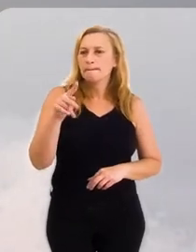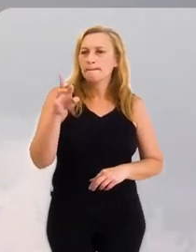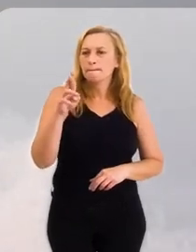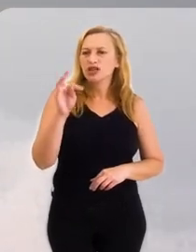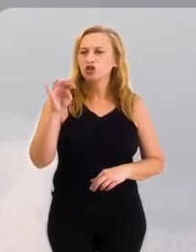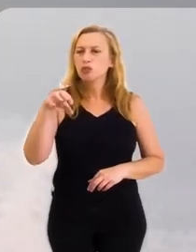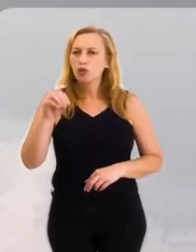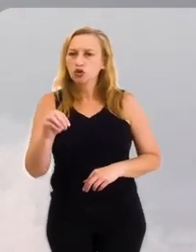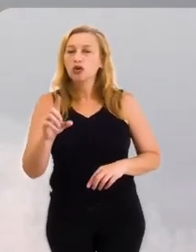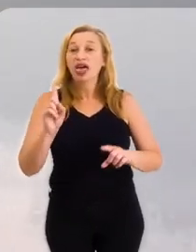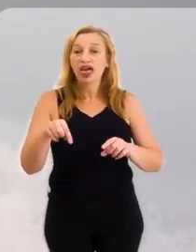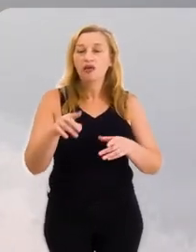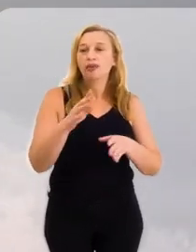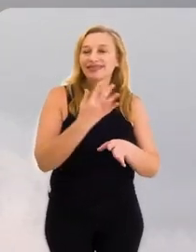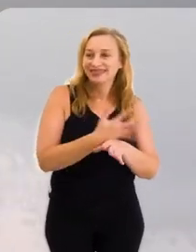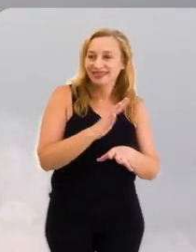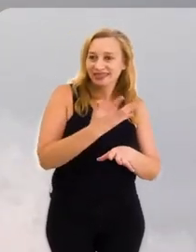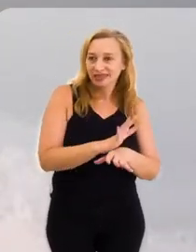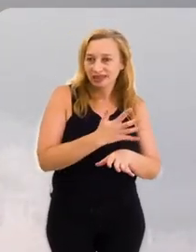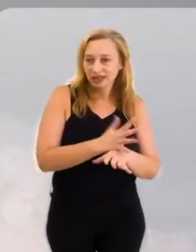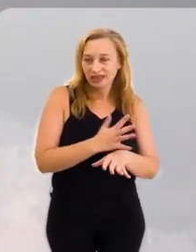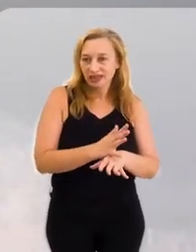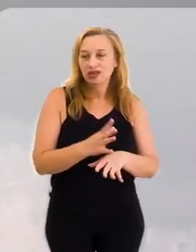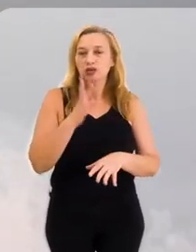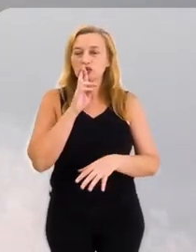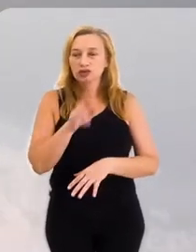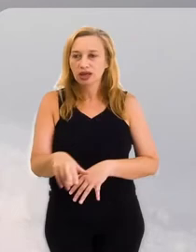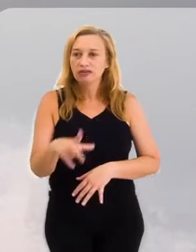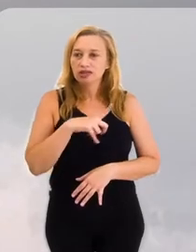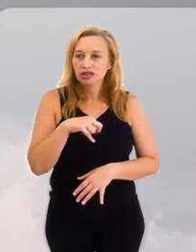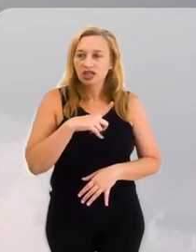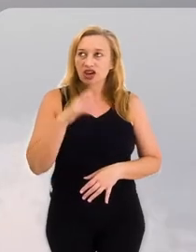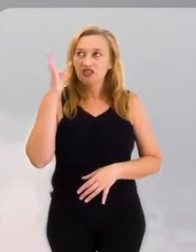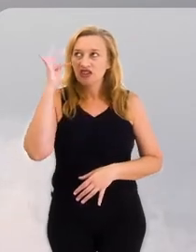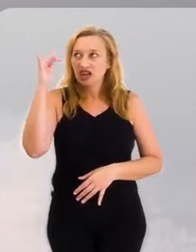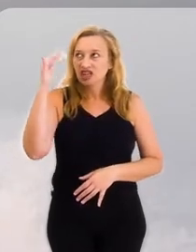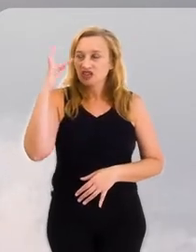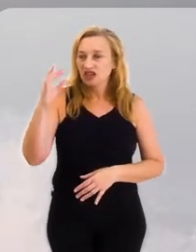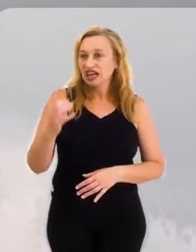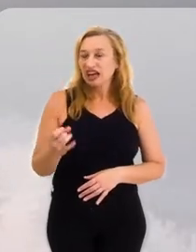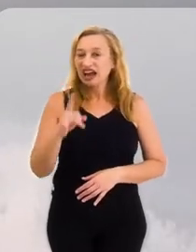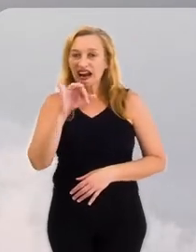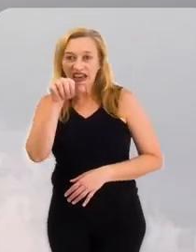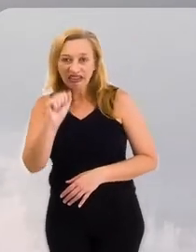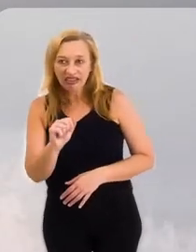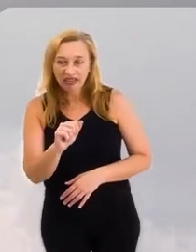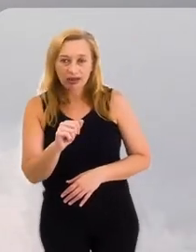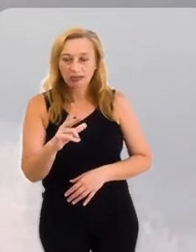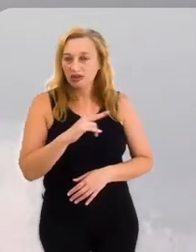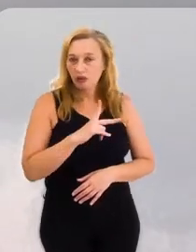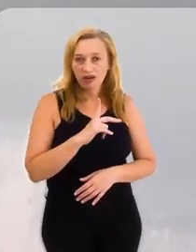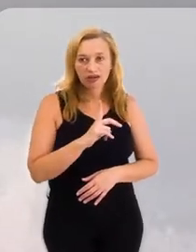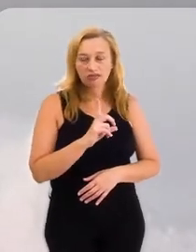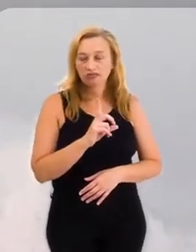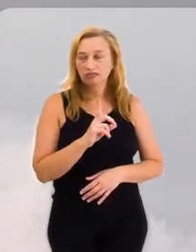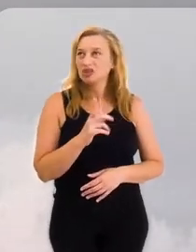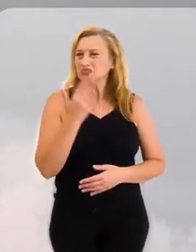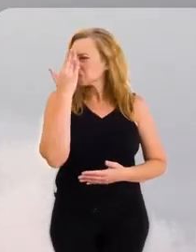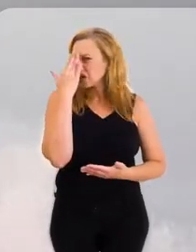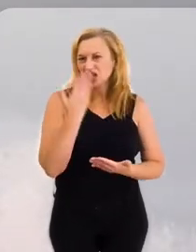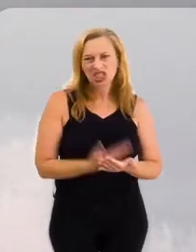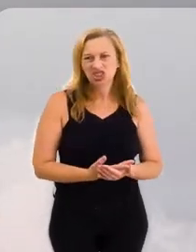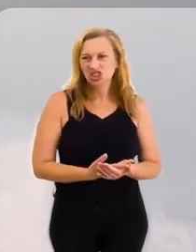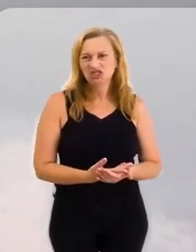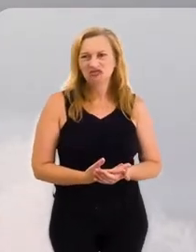é uma é utilizada com resultado fazemos filosofia clínica fazendo atendimento particular